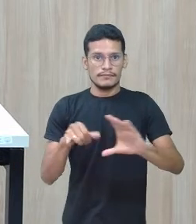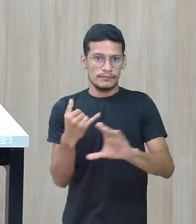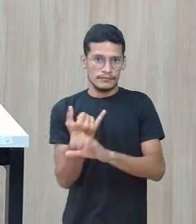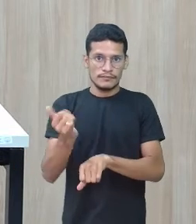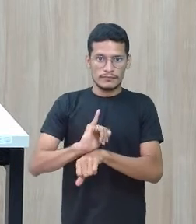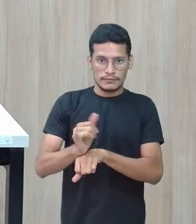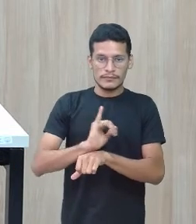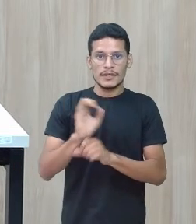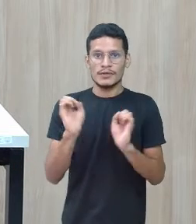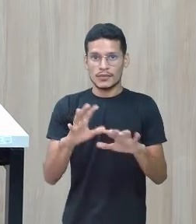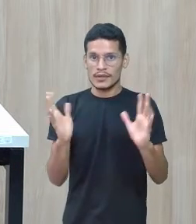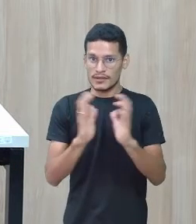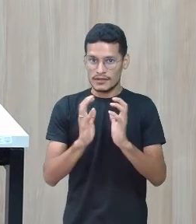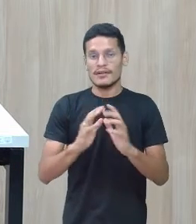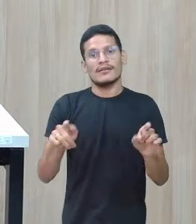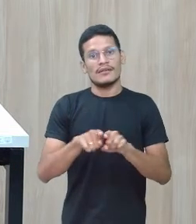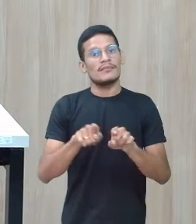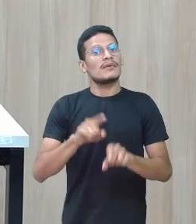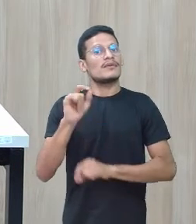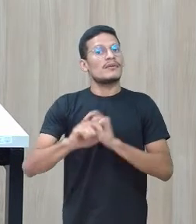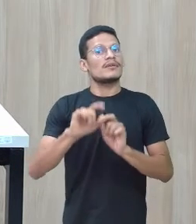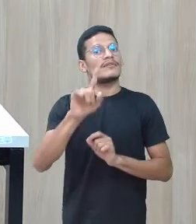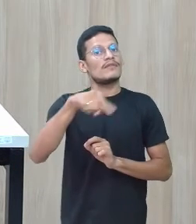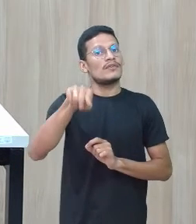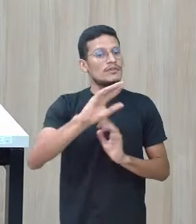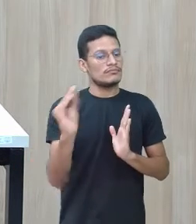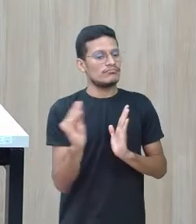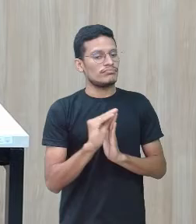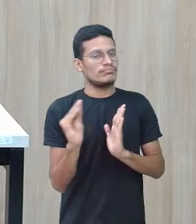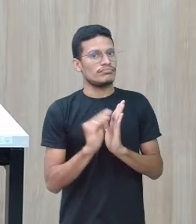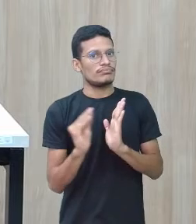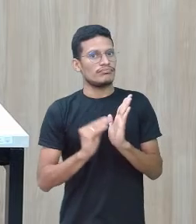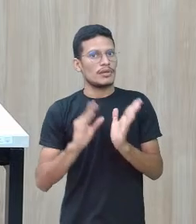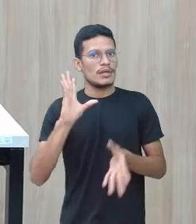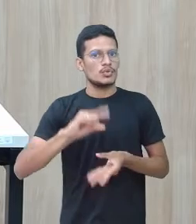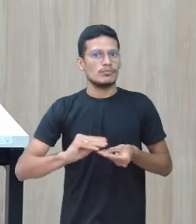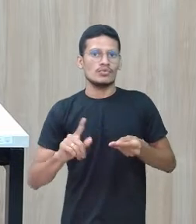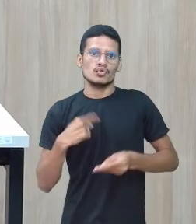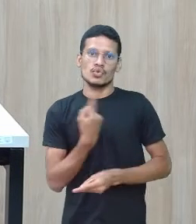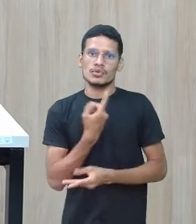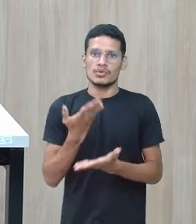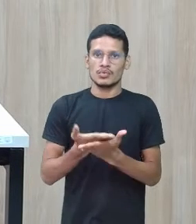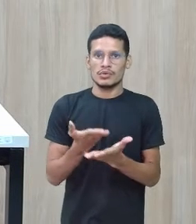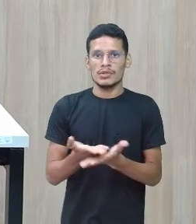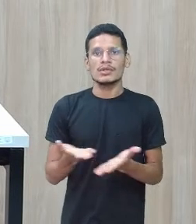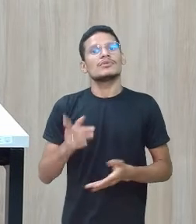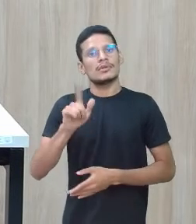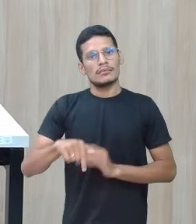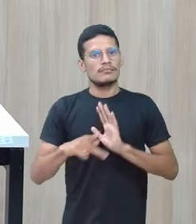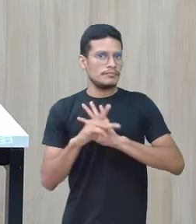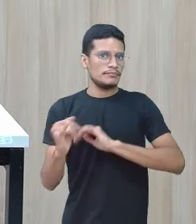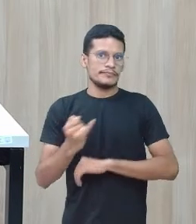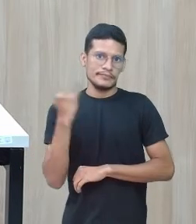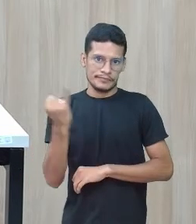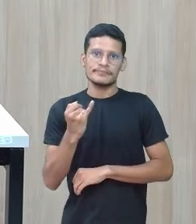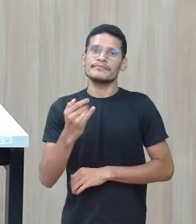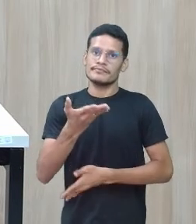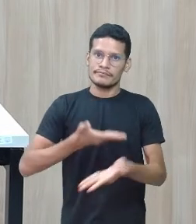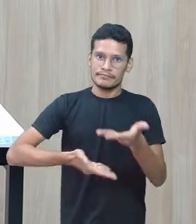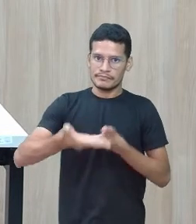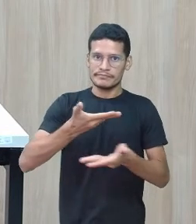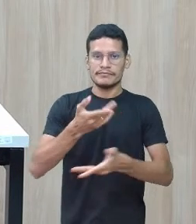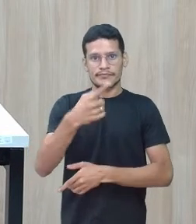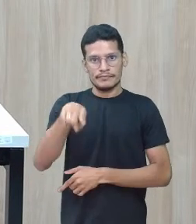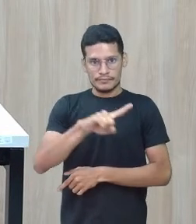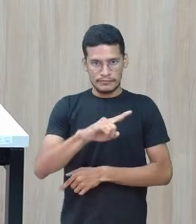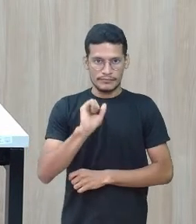YouTube, Educa Recife, e anotem aí, façam um resumo do que nós estamos vendo. É muito importante a participação